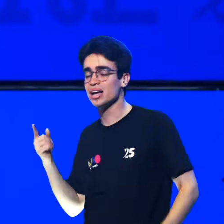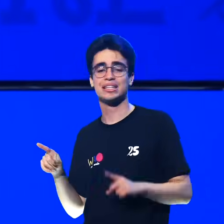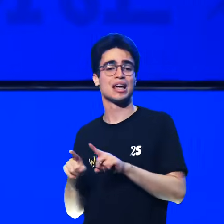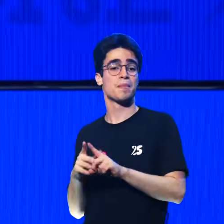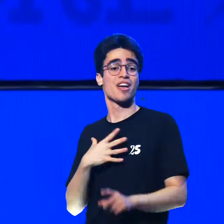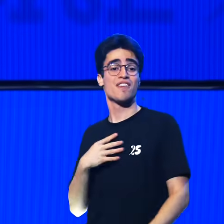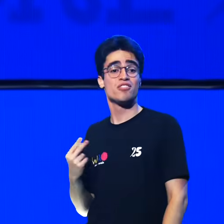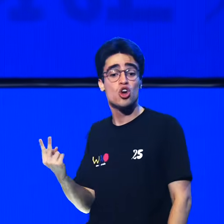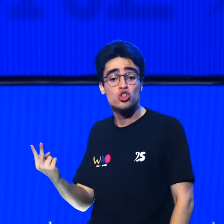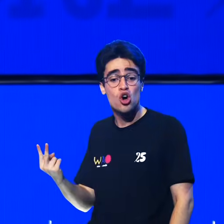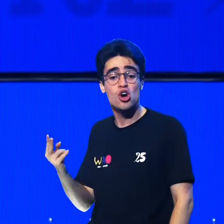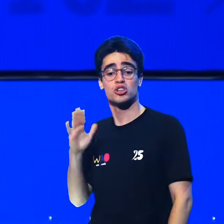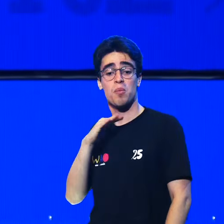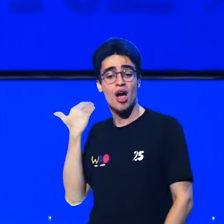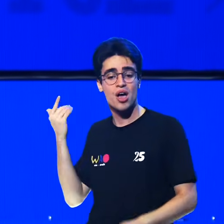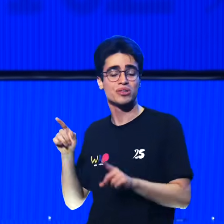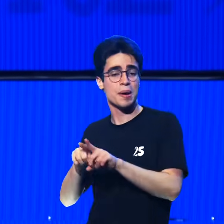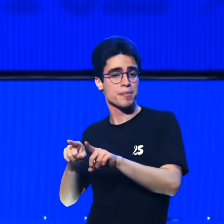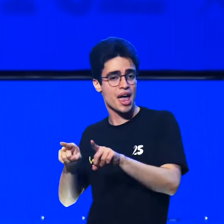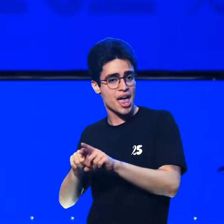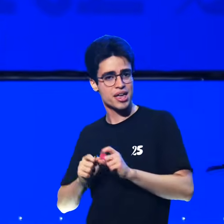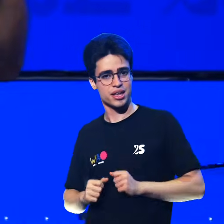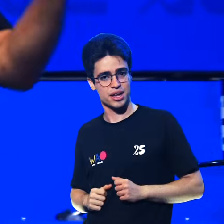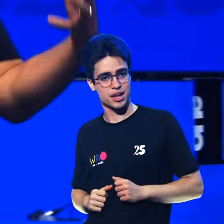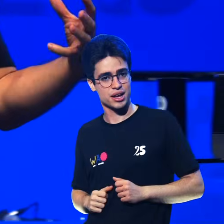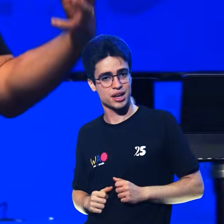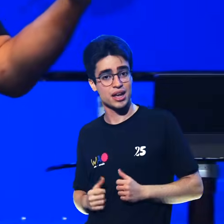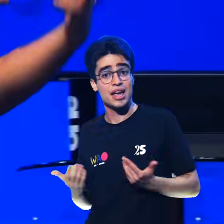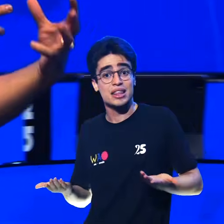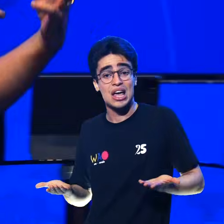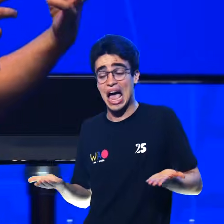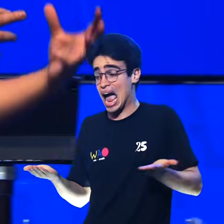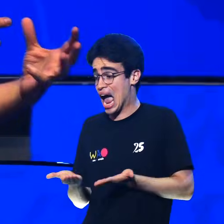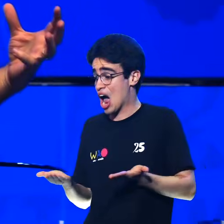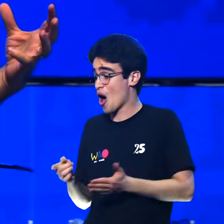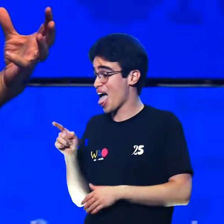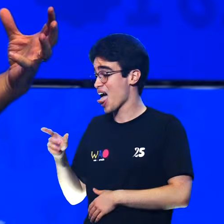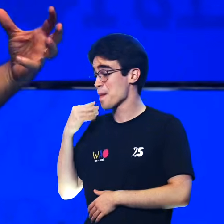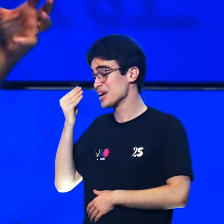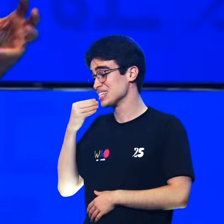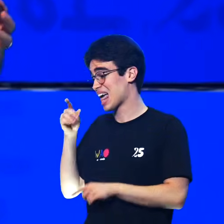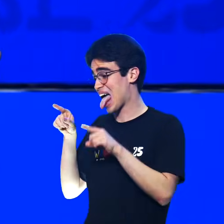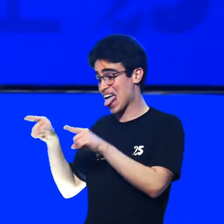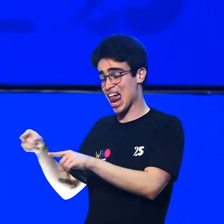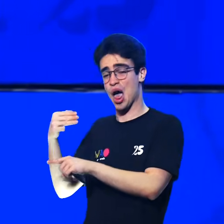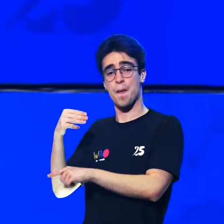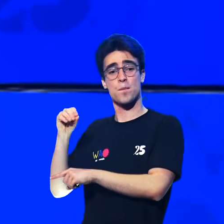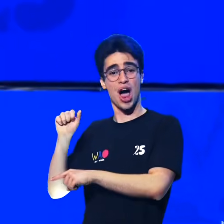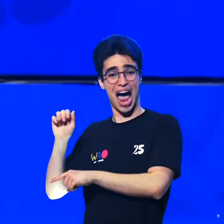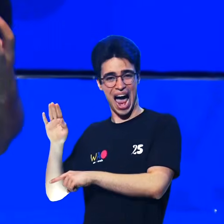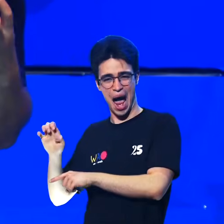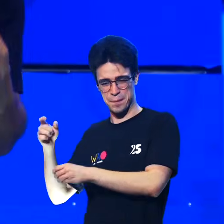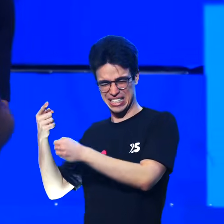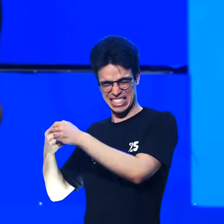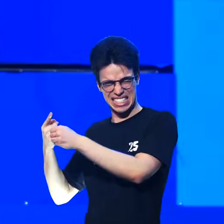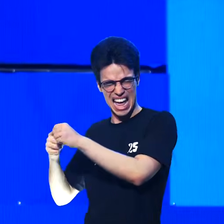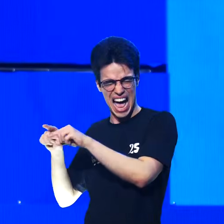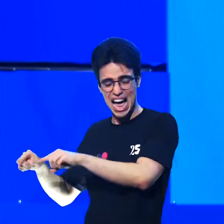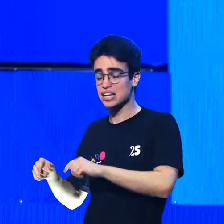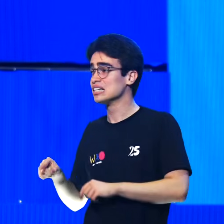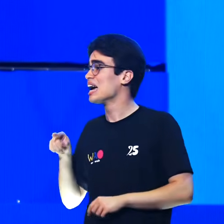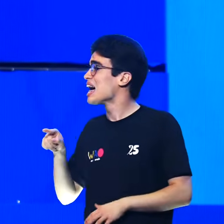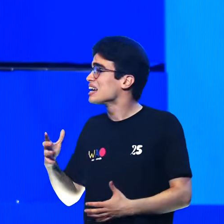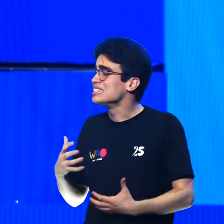2 filhos. E agora o que ela está vivendo em Moabe é a coisa mais triste que uma mulher